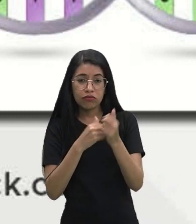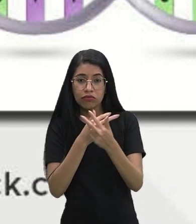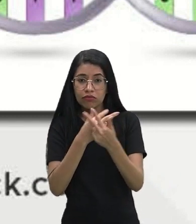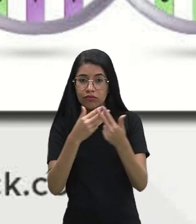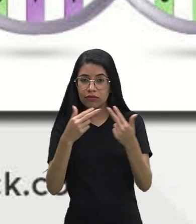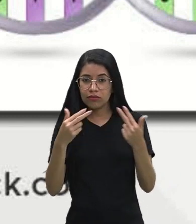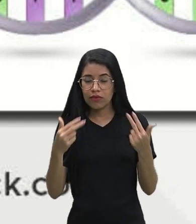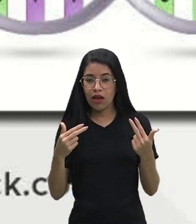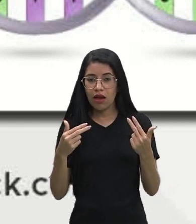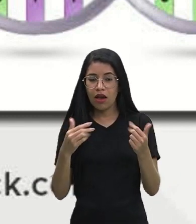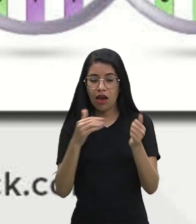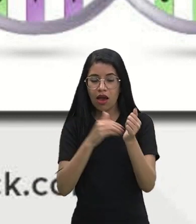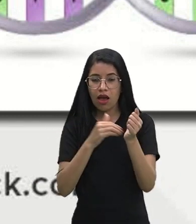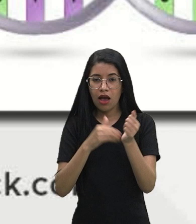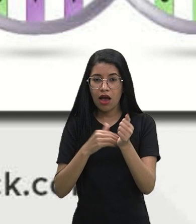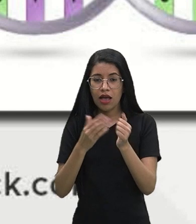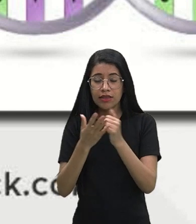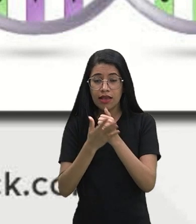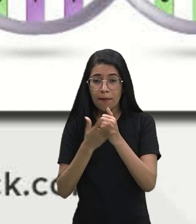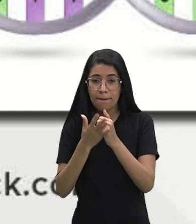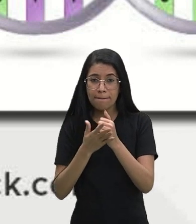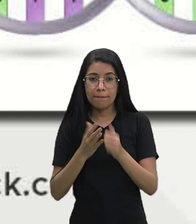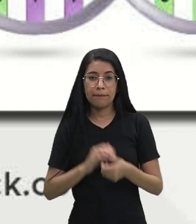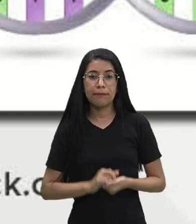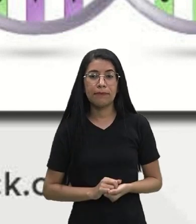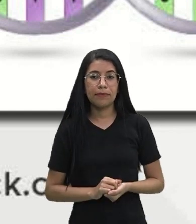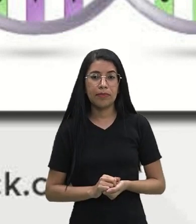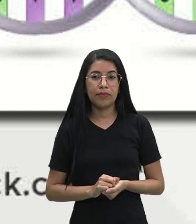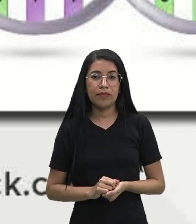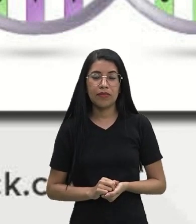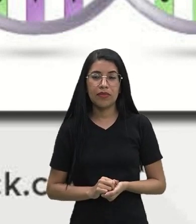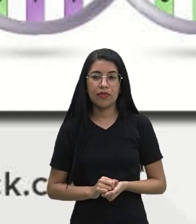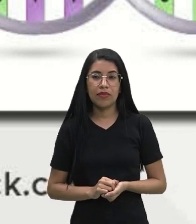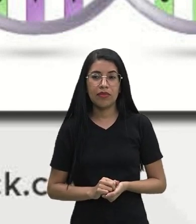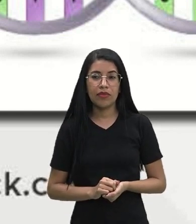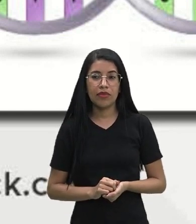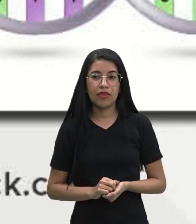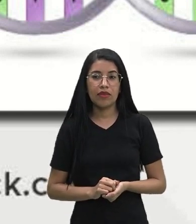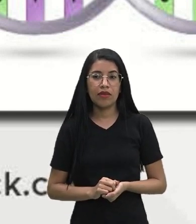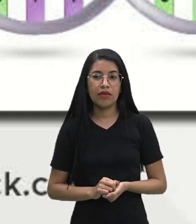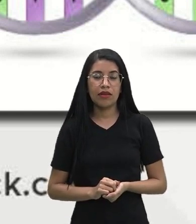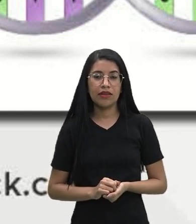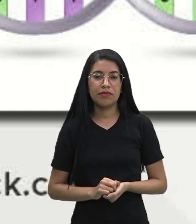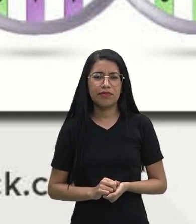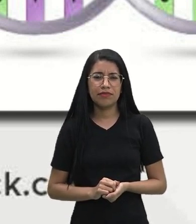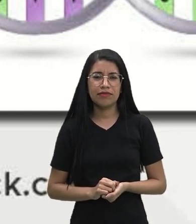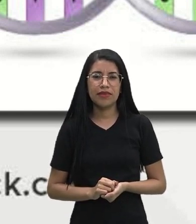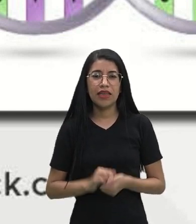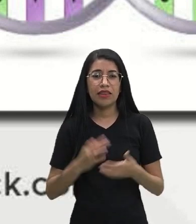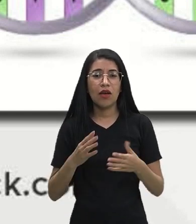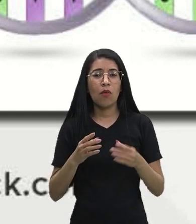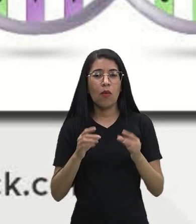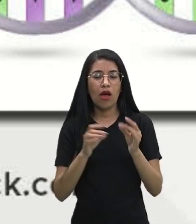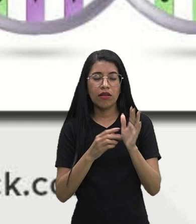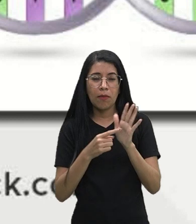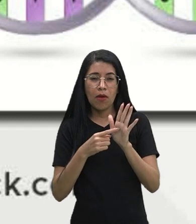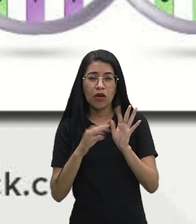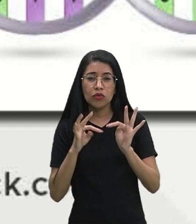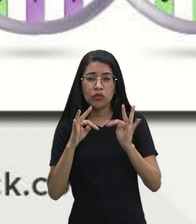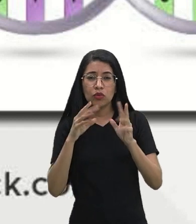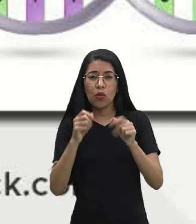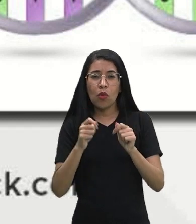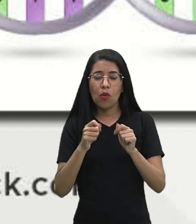códigos. O nome desses códigos são base. E esses códigos é que vai dizer tudo que nós somos,